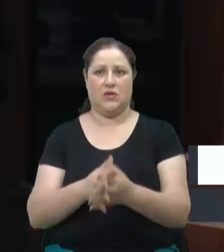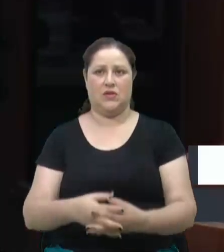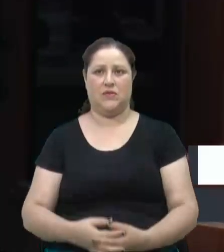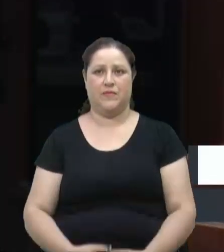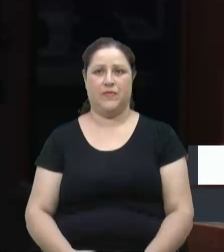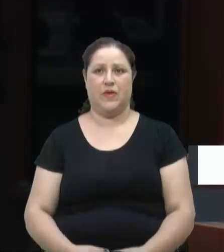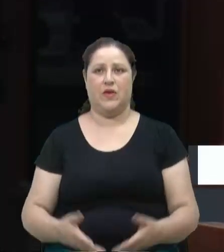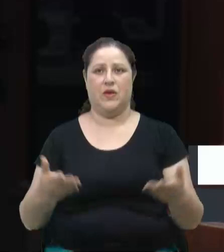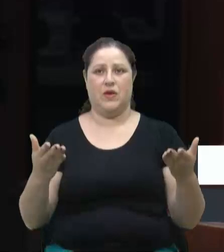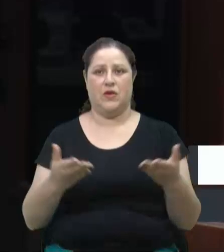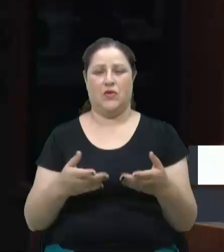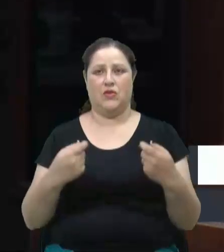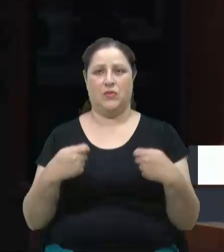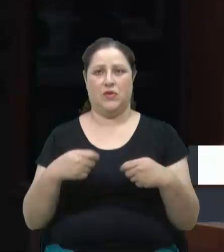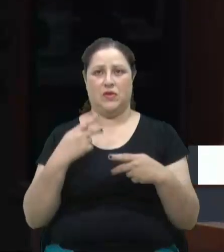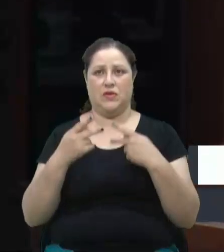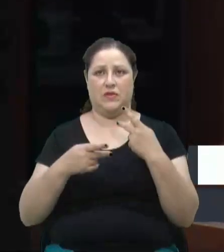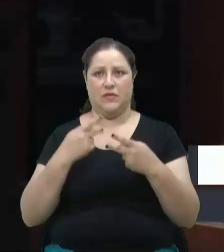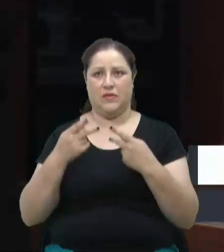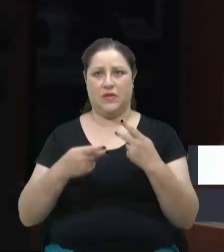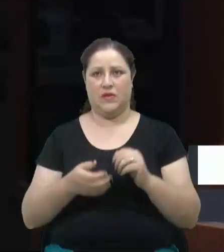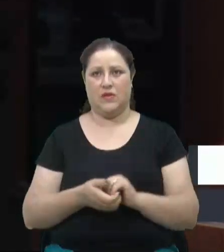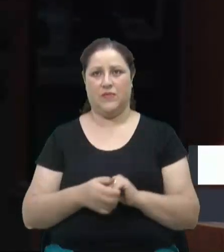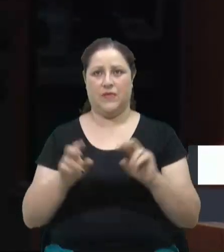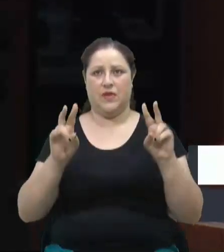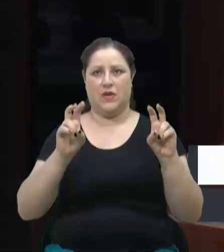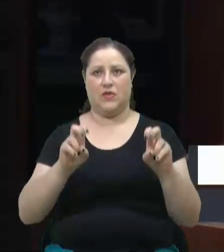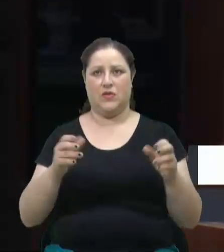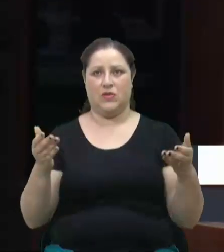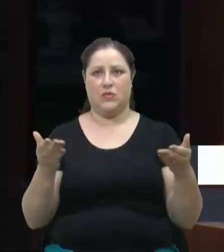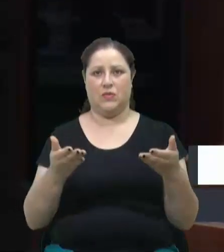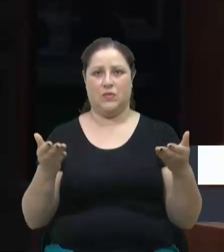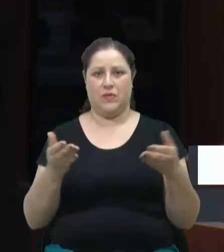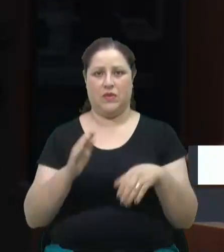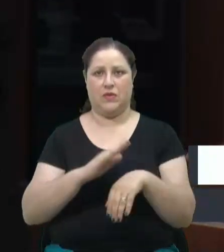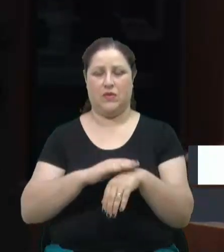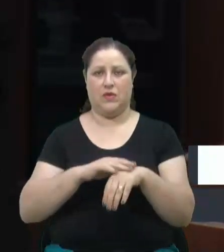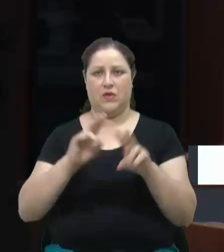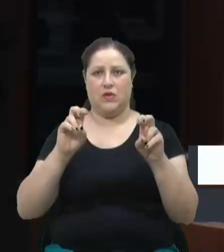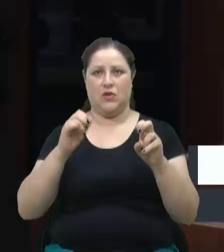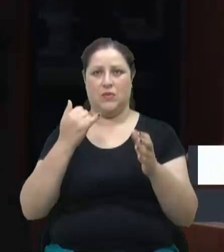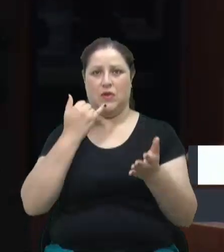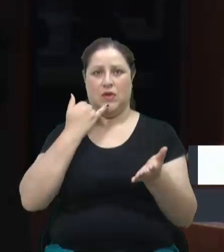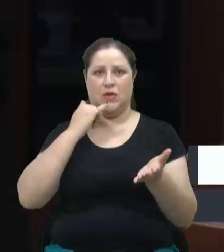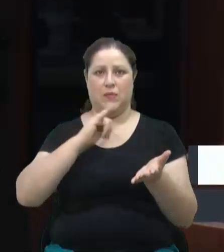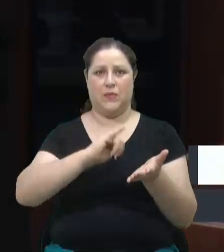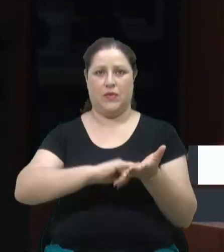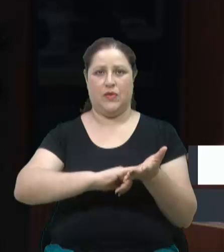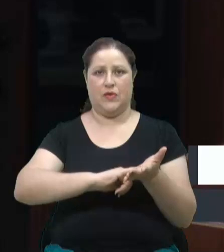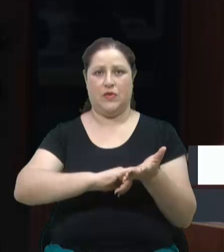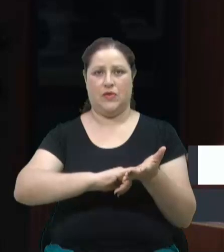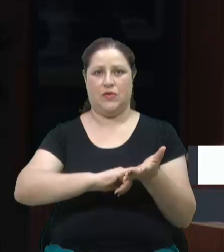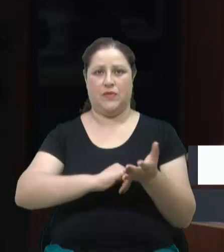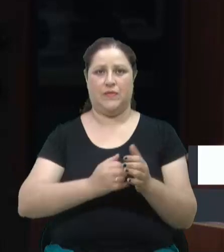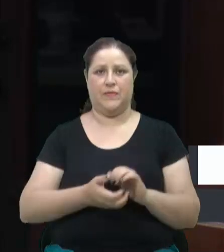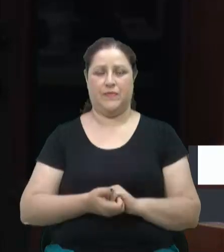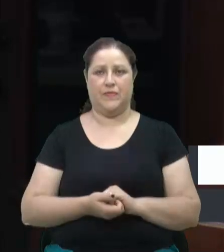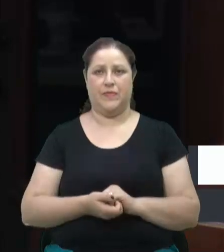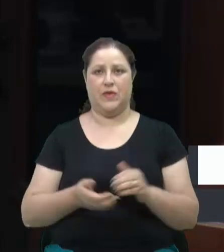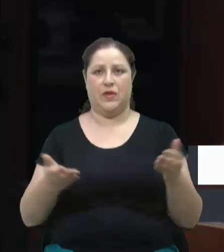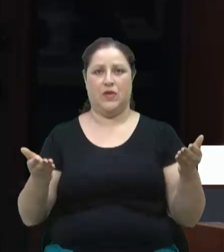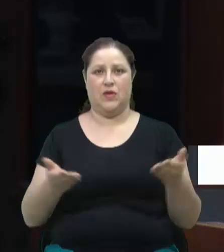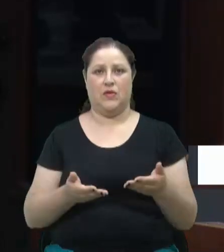tratar hoje sobre o assunto do momento, impostos. Impostos. Nós temos